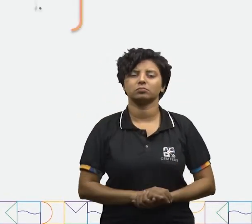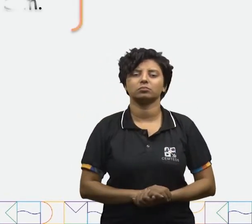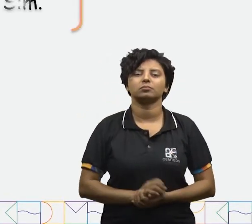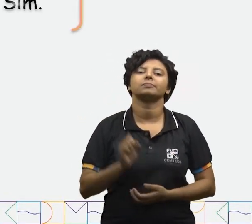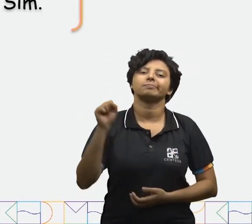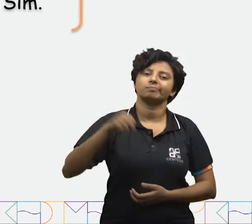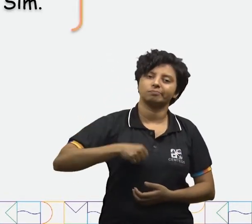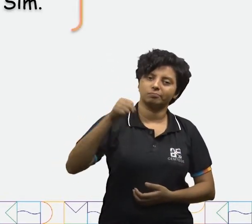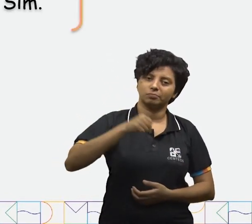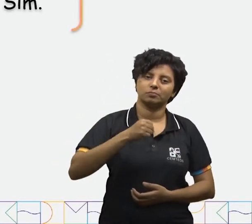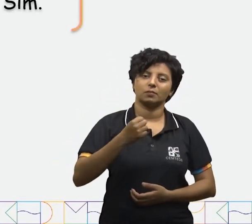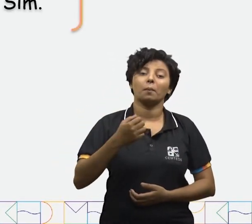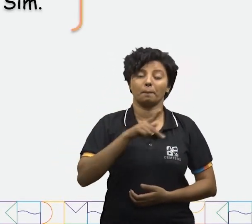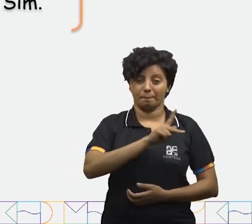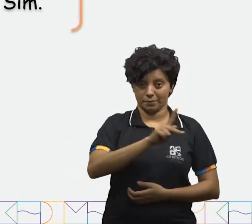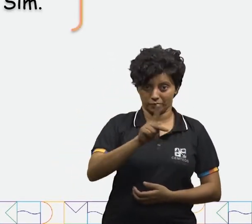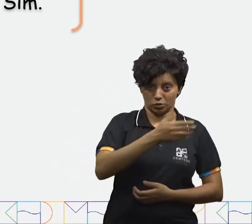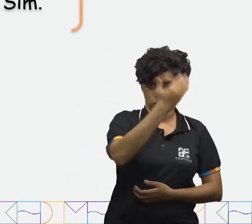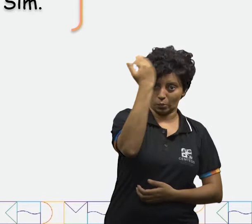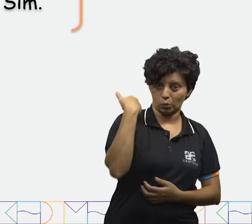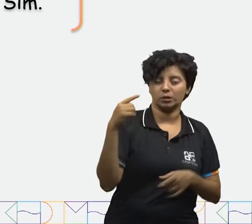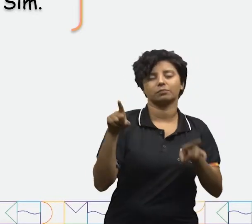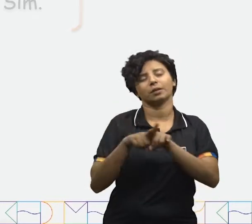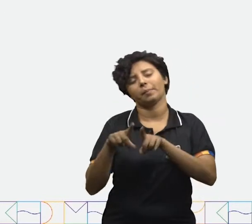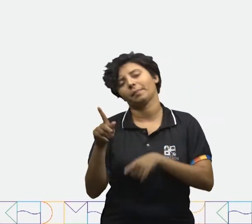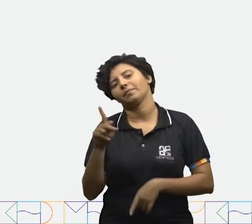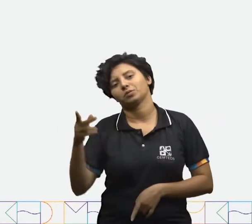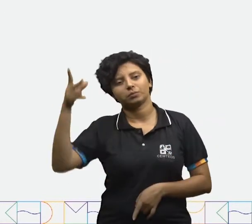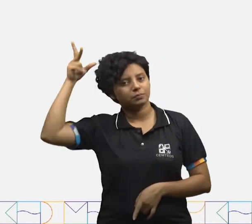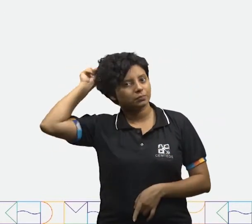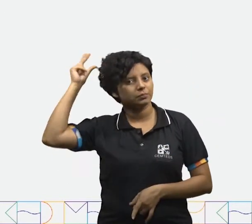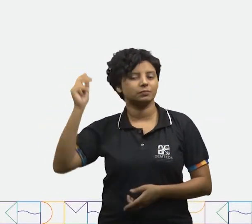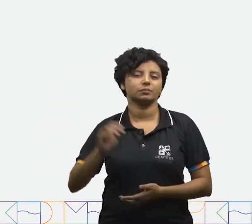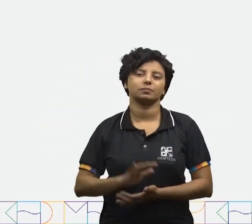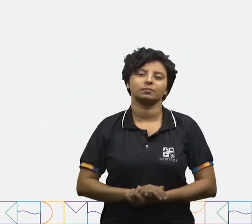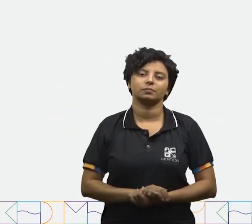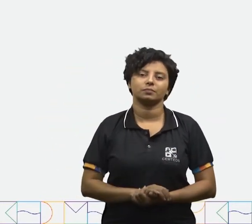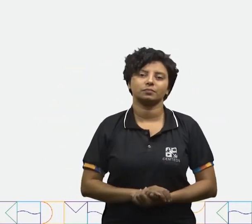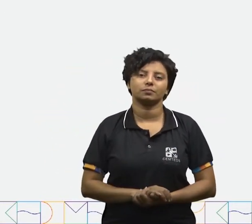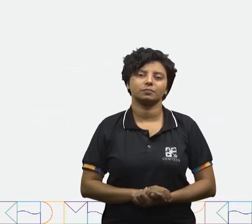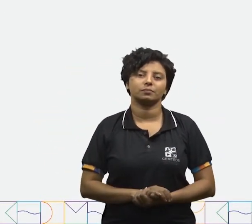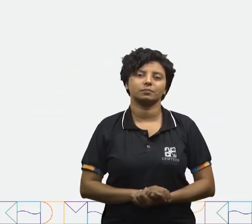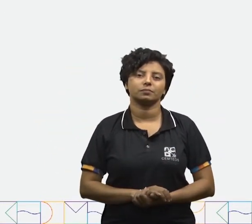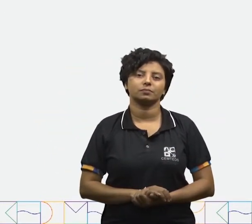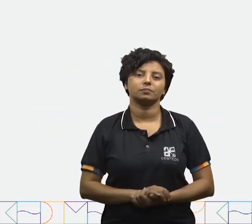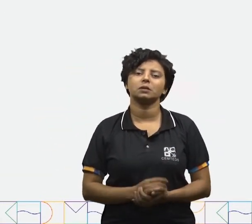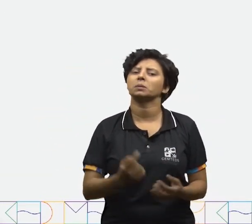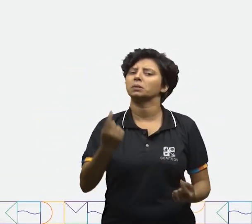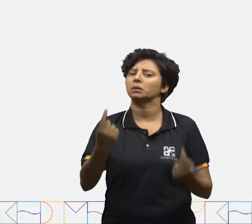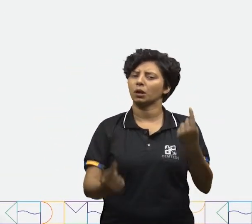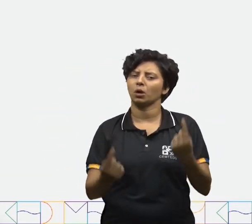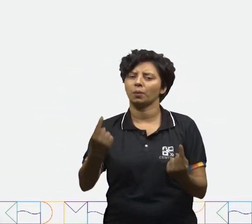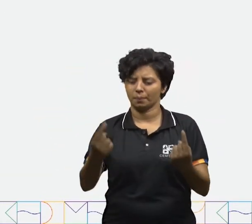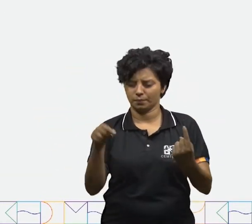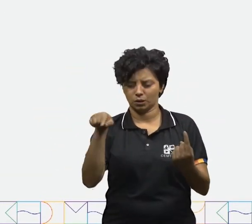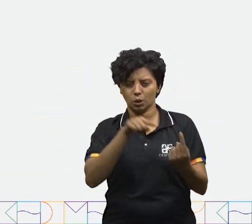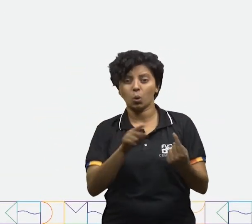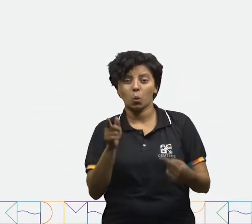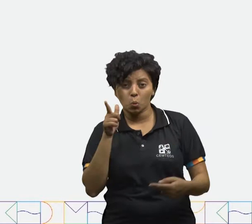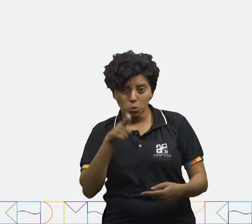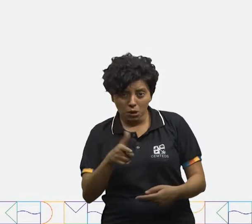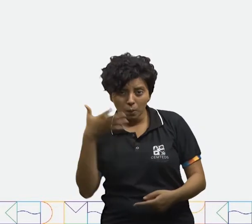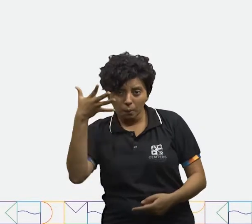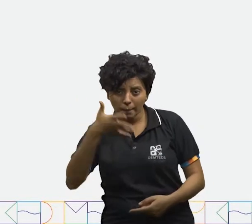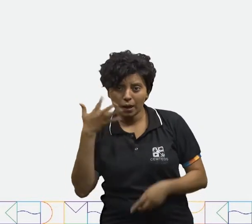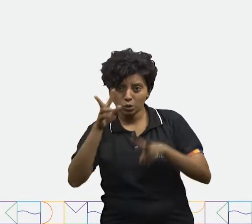Sim, tanto o meu quanto o da professora Mônica. Cada pessoa envolvida na conversa conseguiu falar sobre